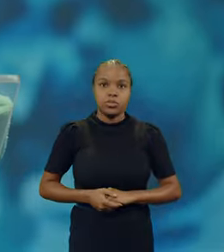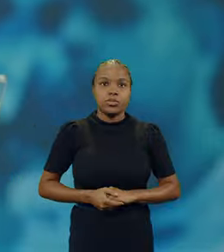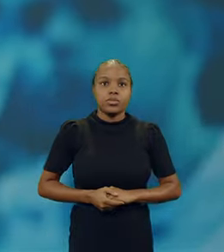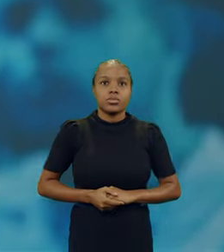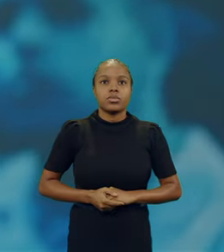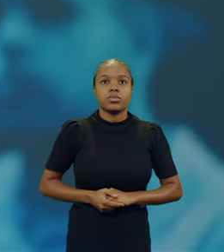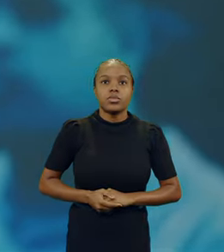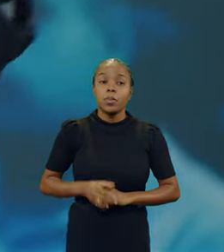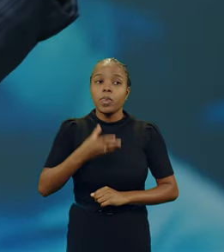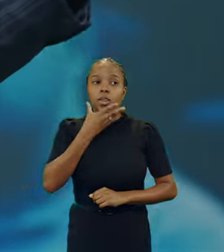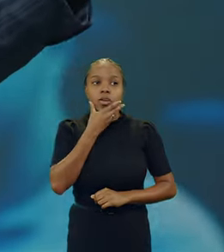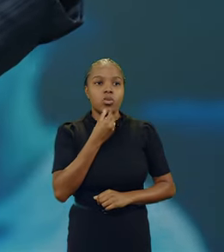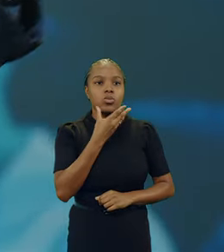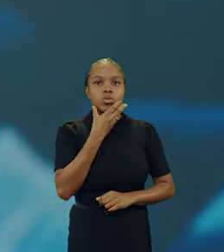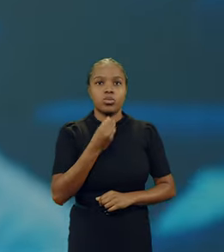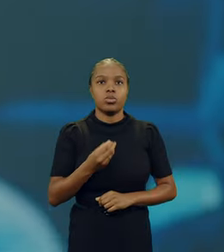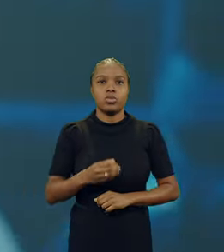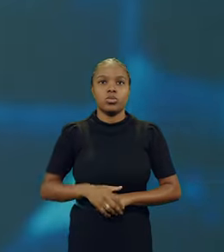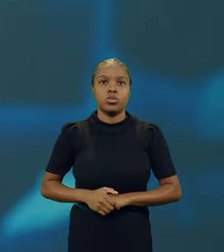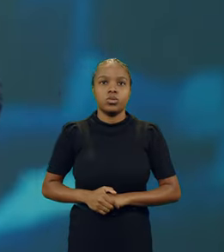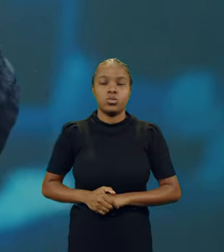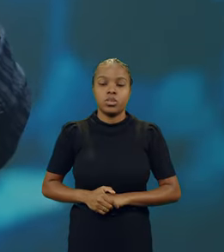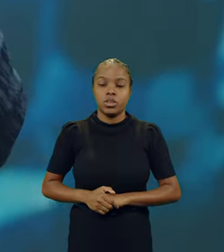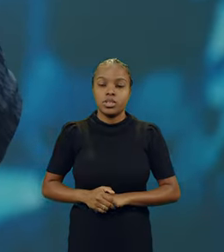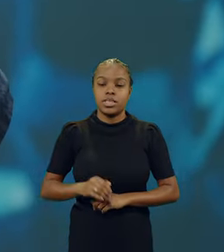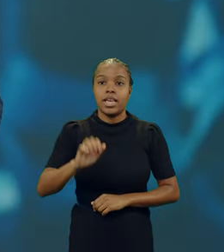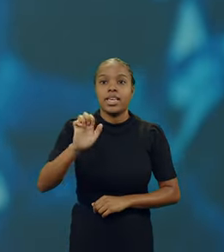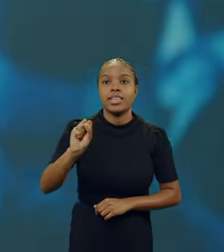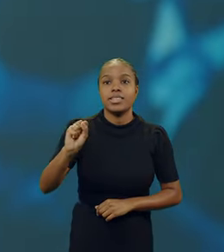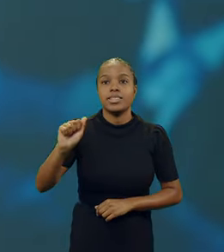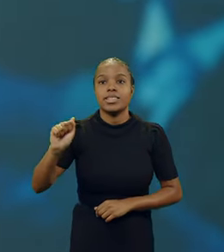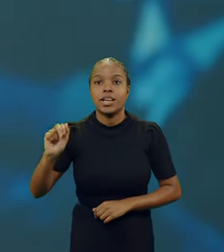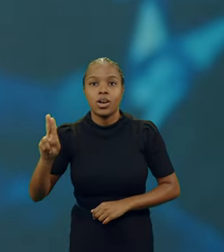Para os homens é Esaú, mas para Deus é Jacó.